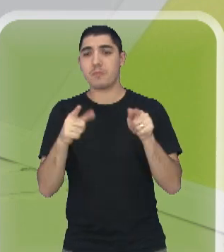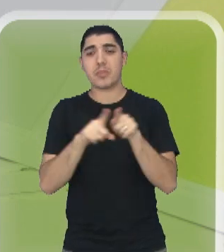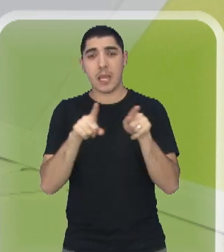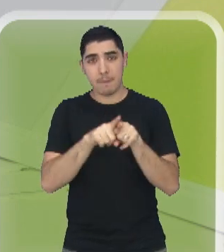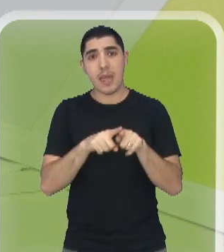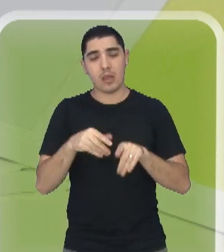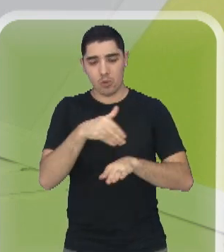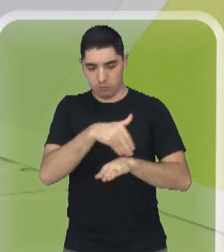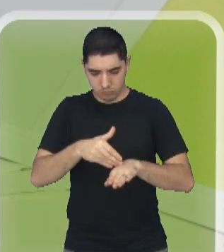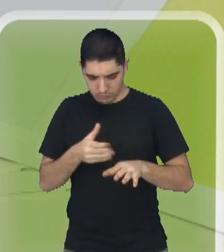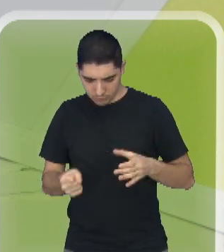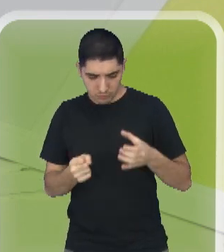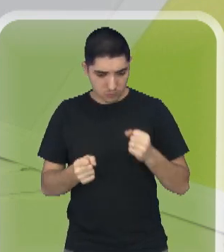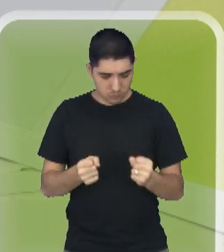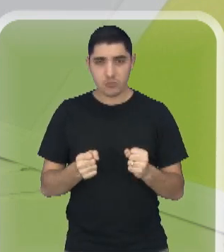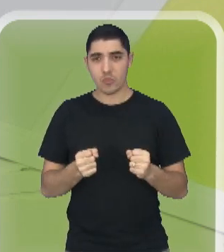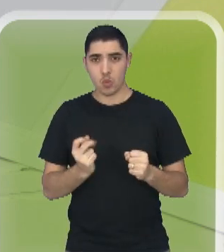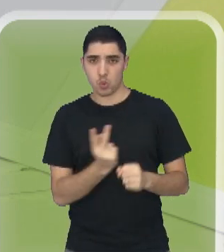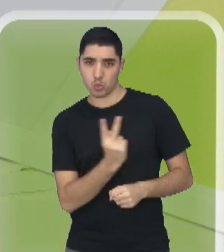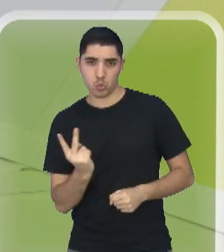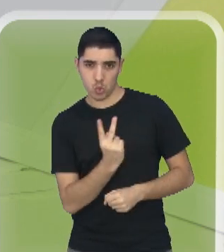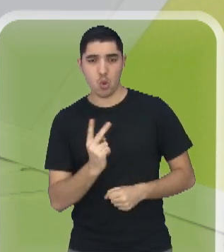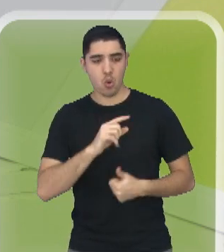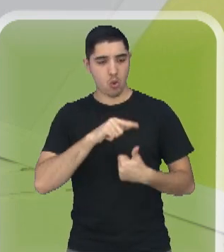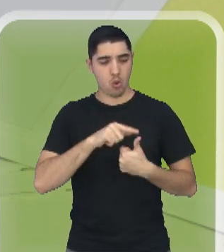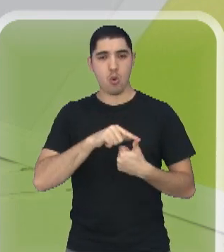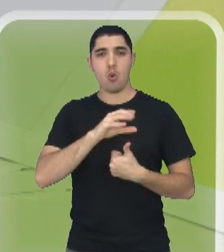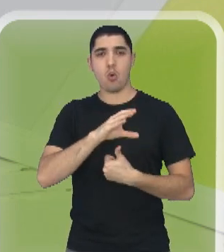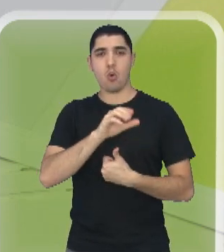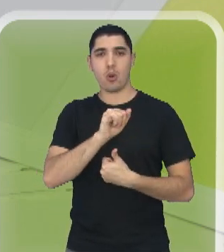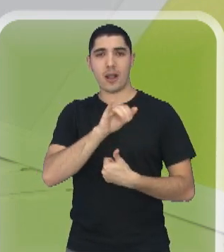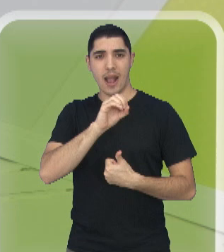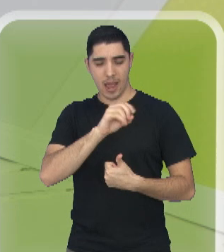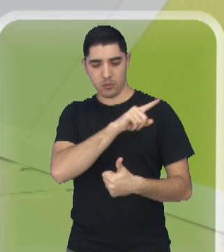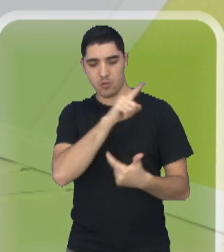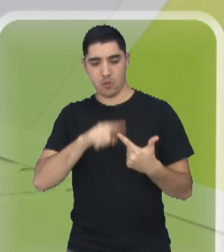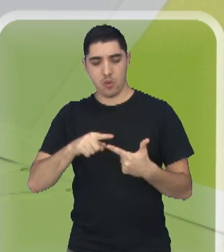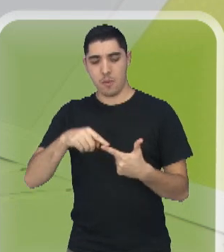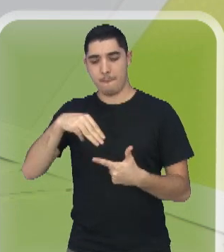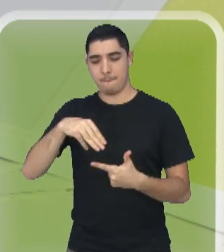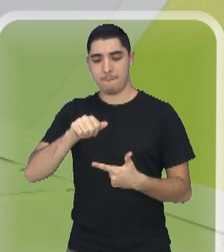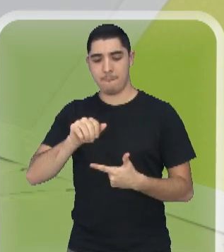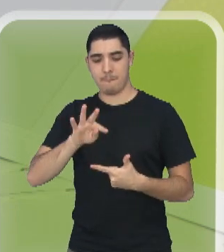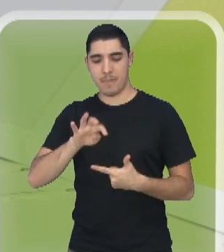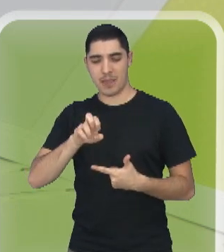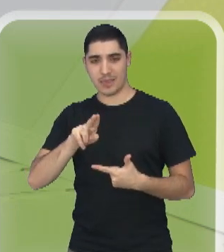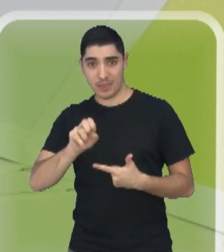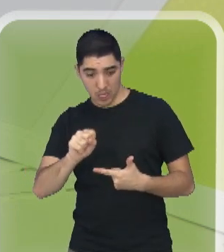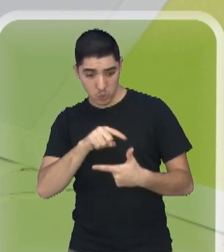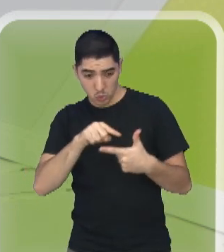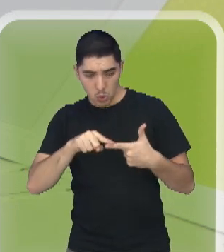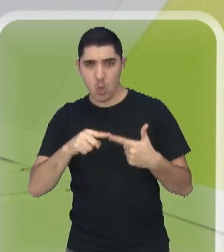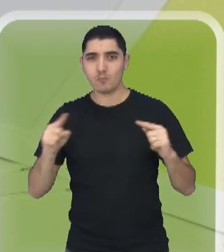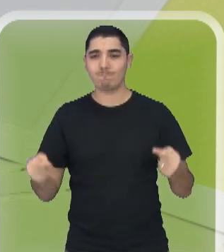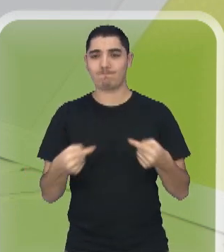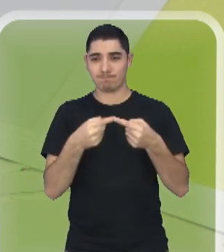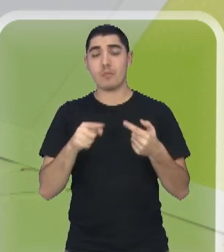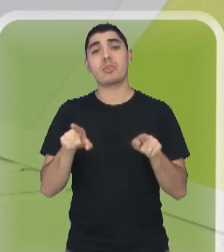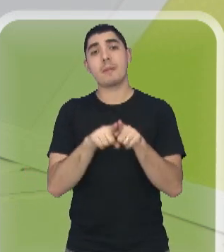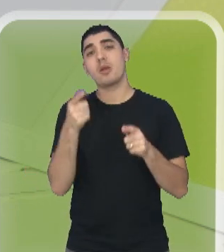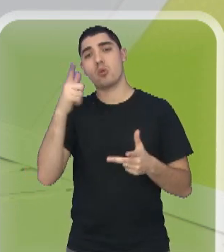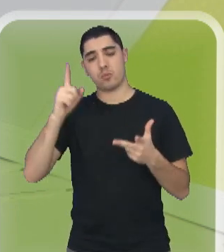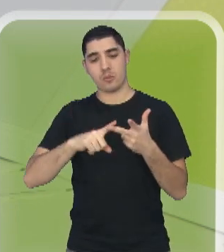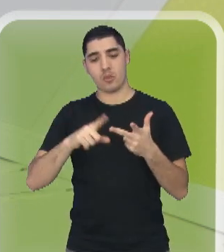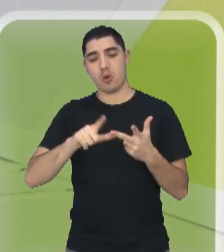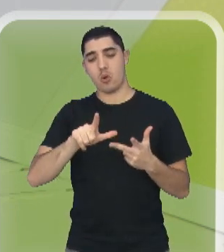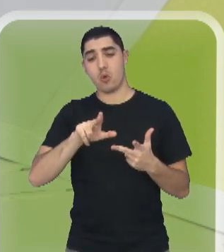momento da chegada do Ricardo Costa, que recuou o Caio César para jogar ao lado do Matheus Abreu, deu muito certo. O Luiz Dário também, a hora que